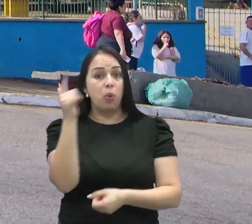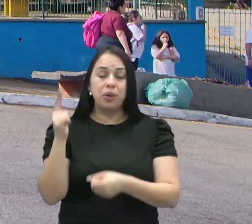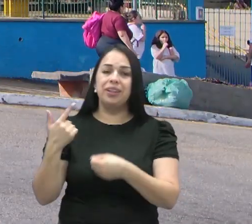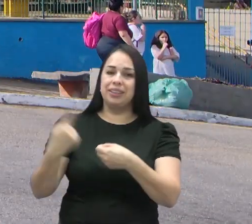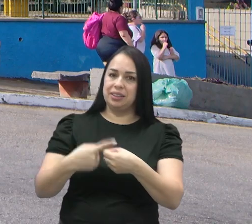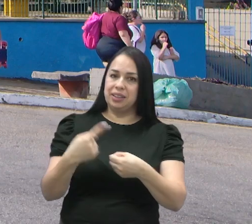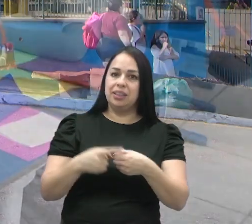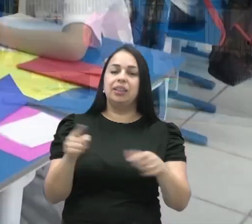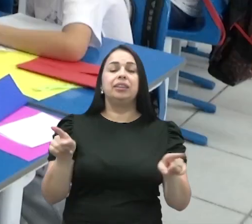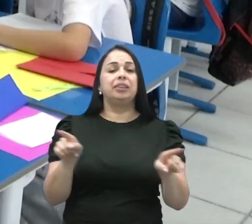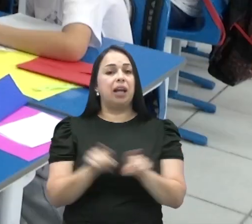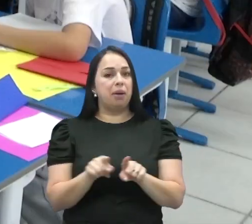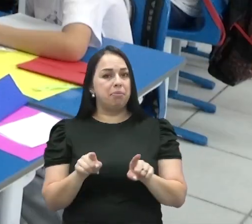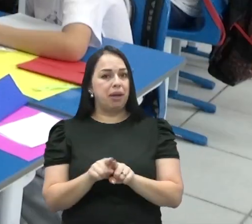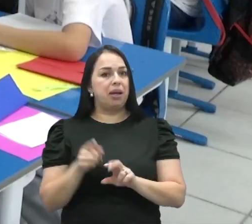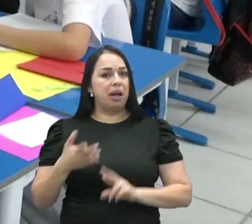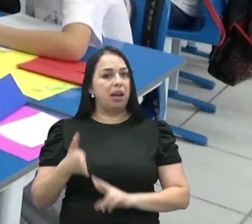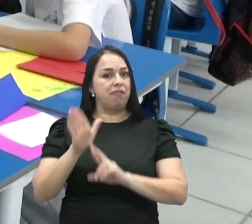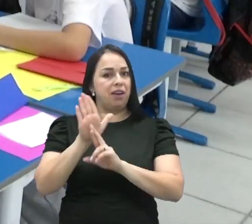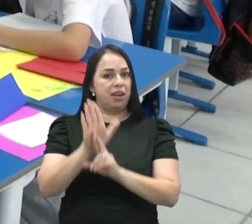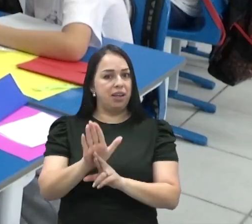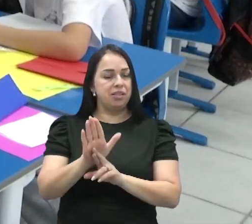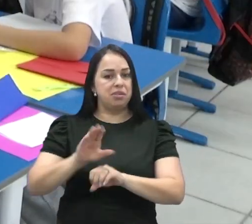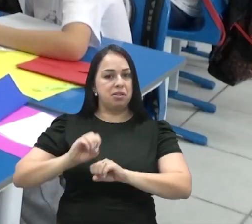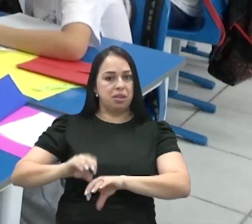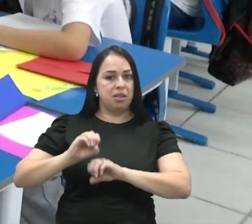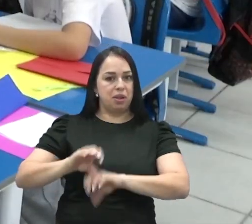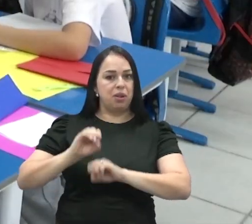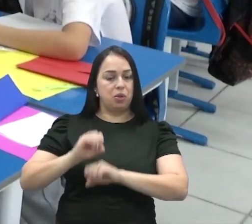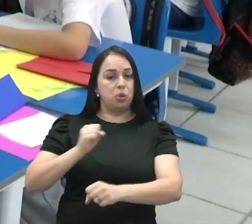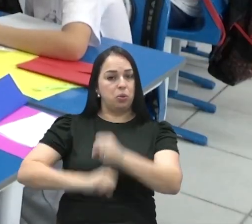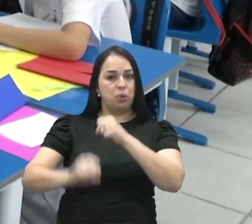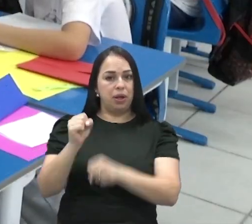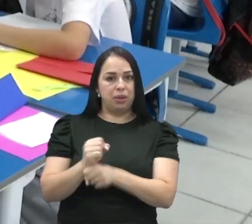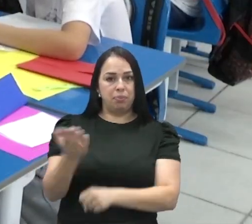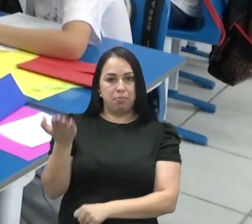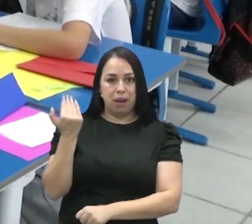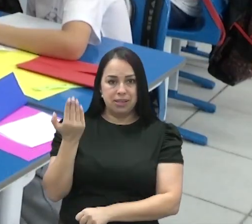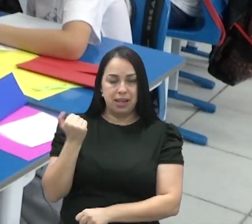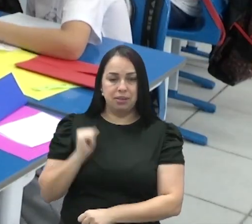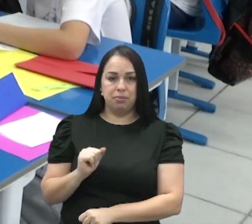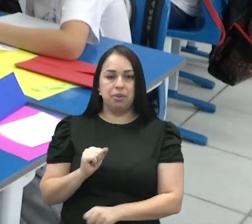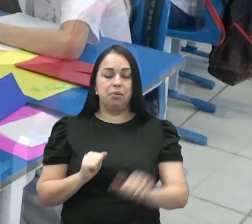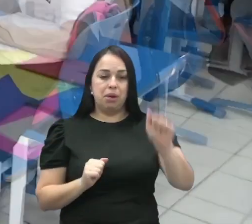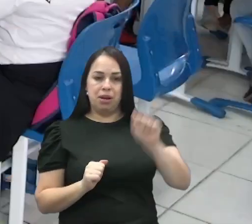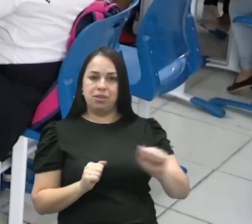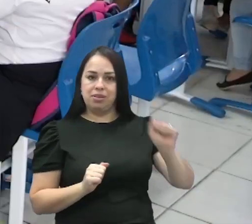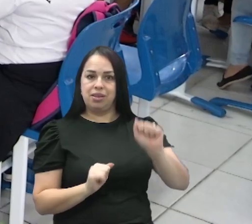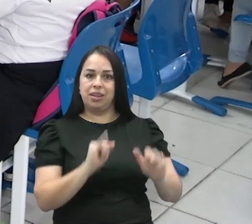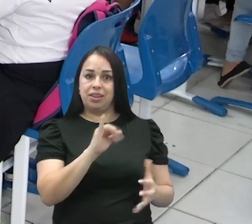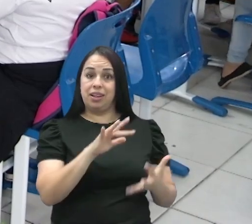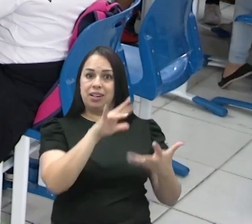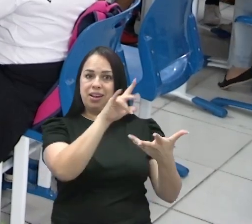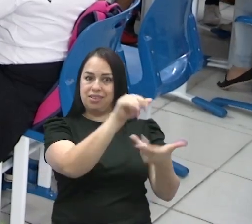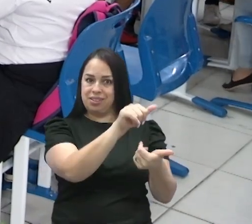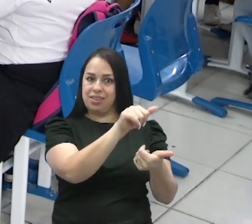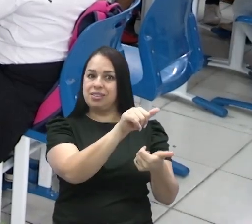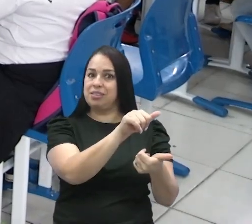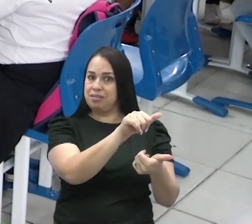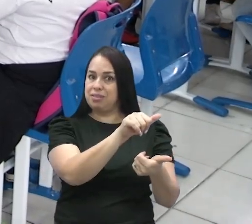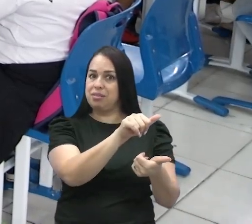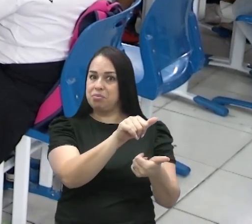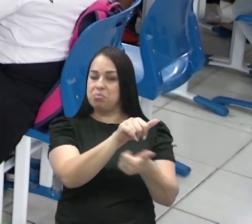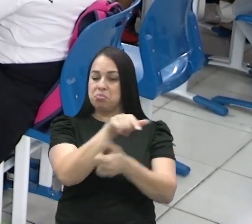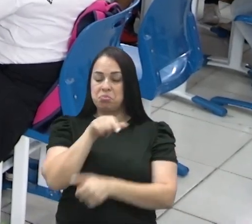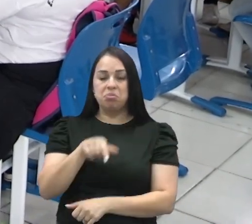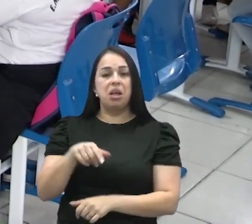mil habitantes. Também foi reconhecida como cidade educadora em 2024 pela Associação Internacional